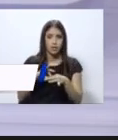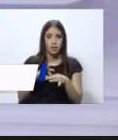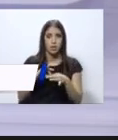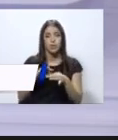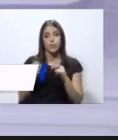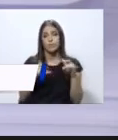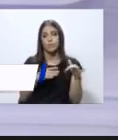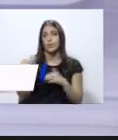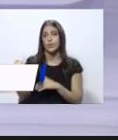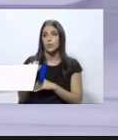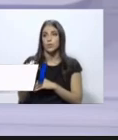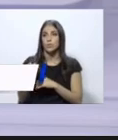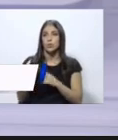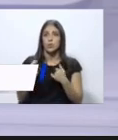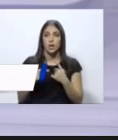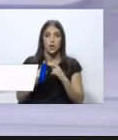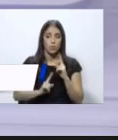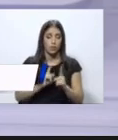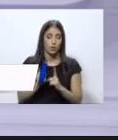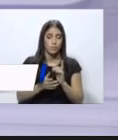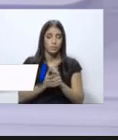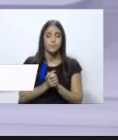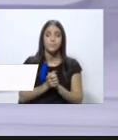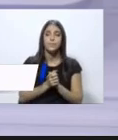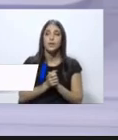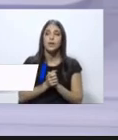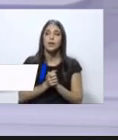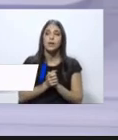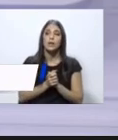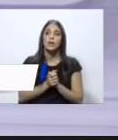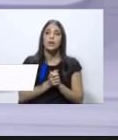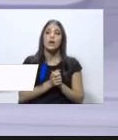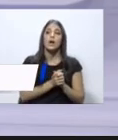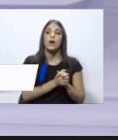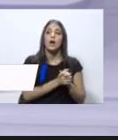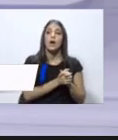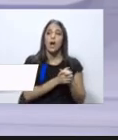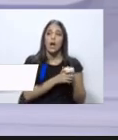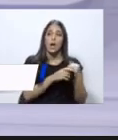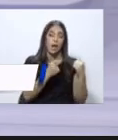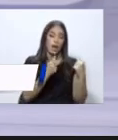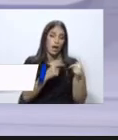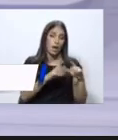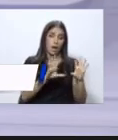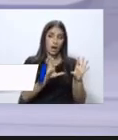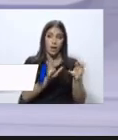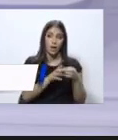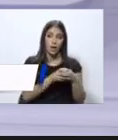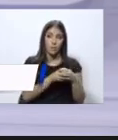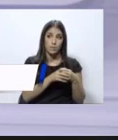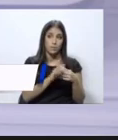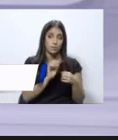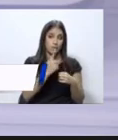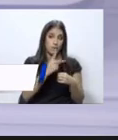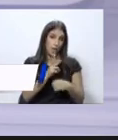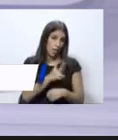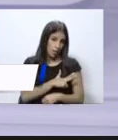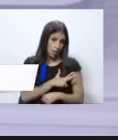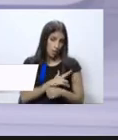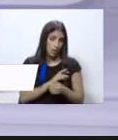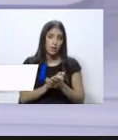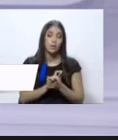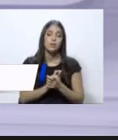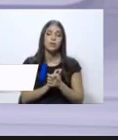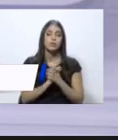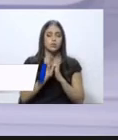clube, neste mercado que eu apreciei, que é a intervenção em equipas de primeira liga, não é? Que foi uma coisa que já